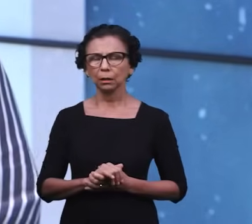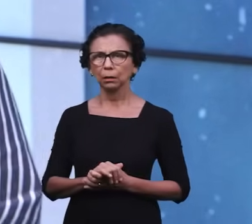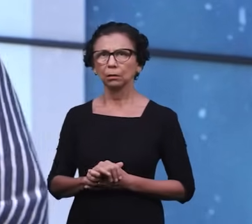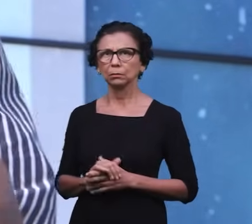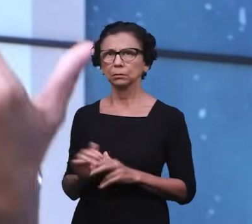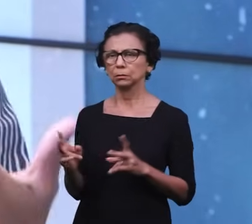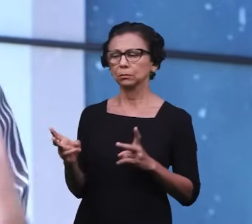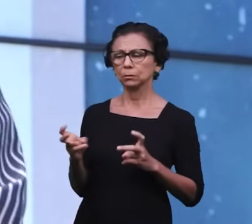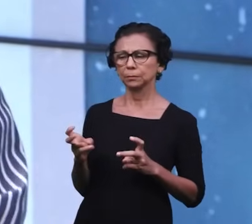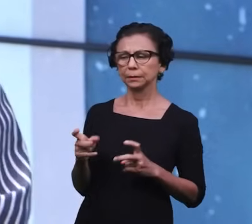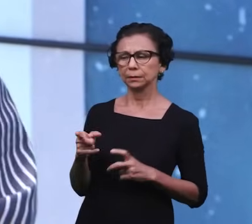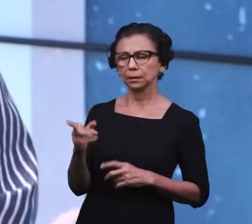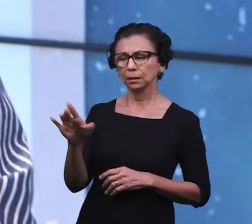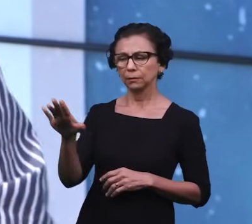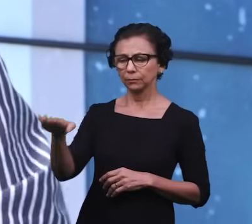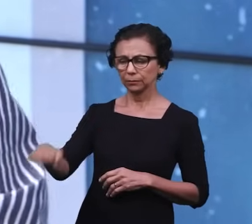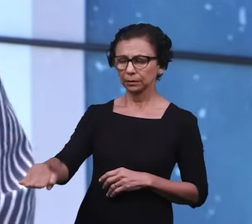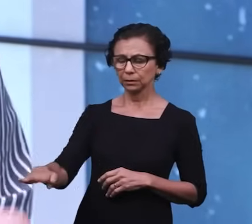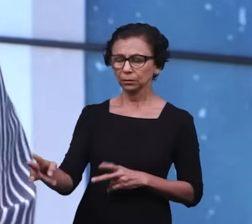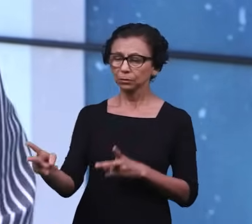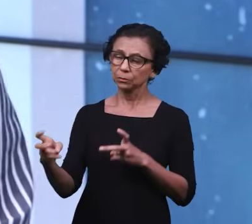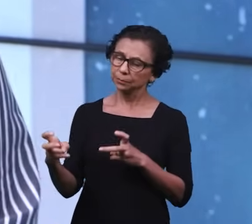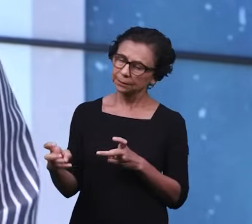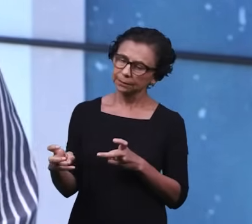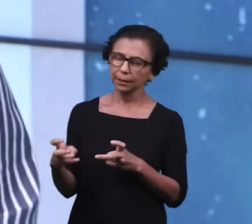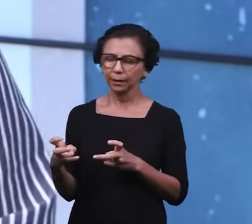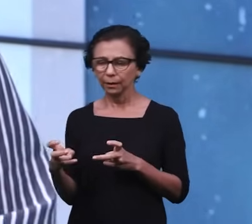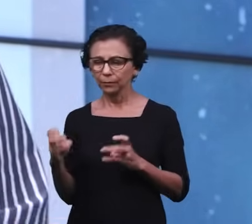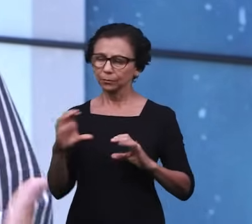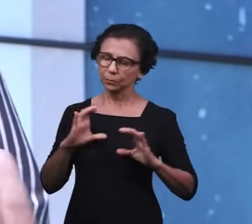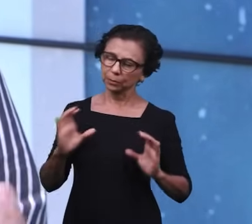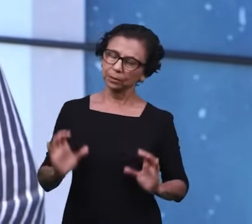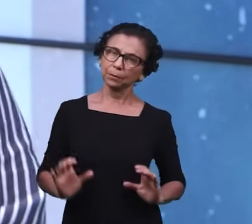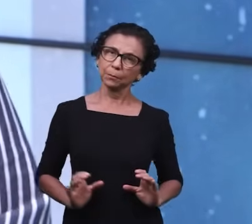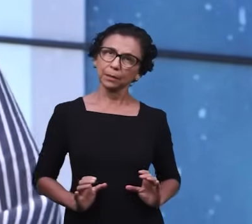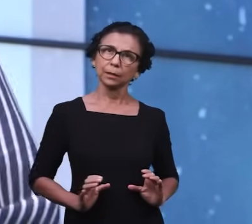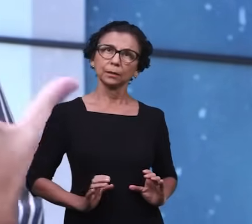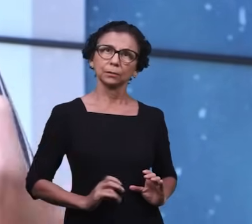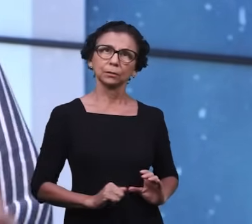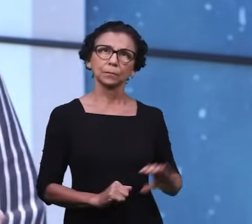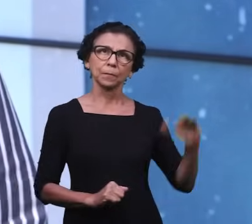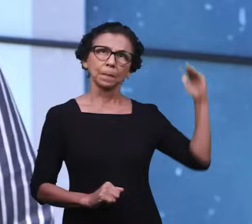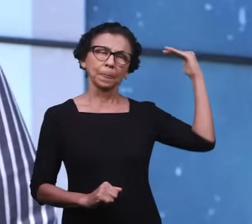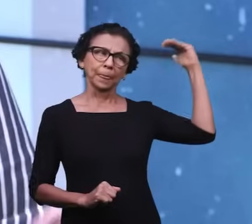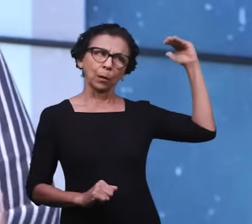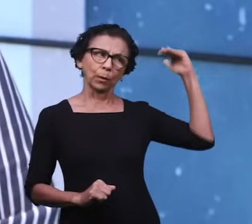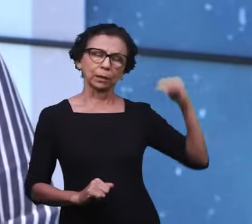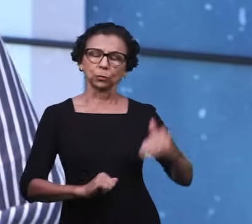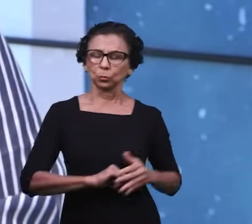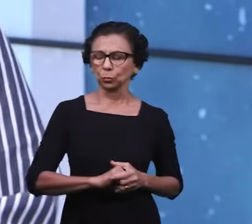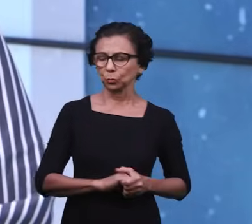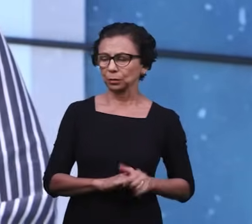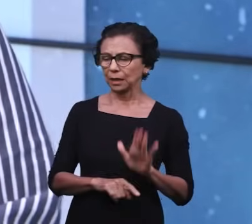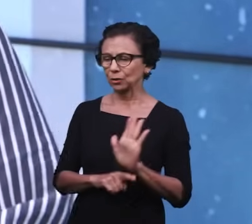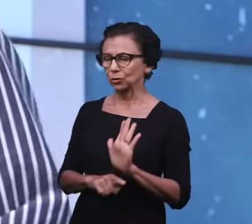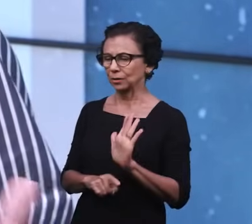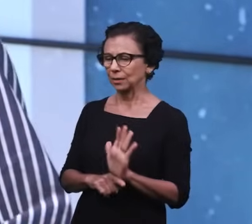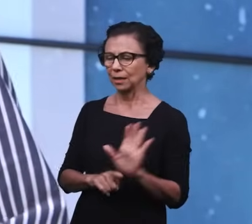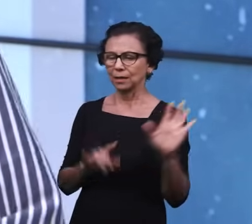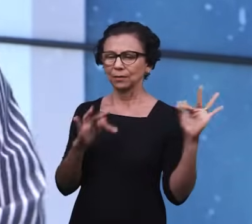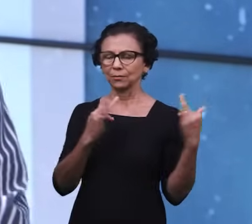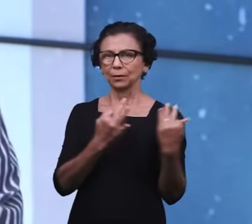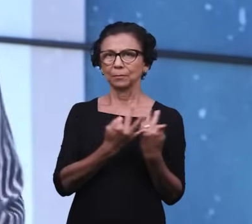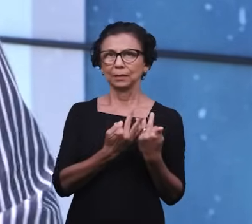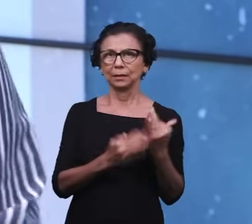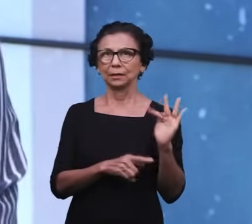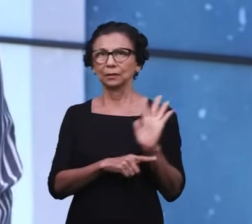Então, observa a criança, mais observa a criança, né? O adulto que quer ajudar, o familiar que quer interagir. Observa a criança e